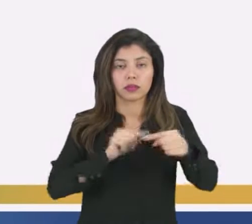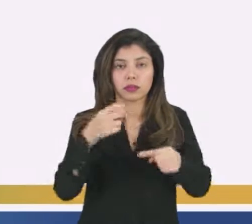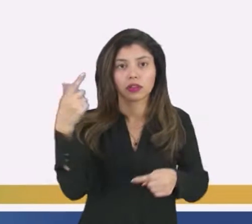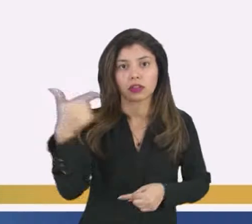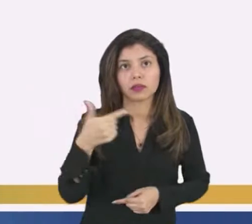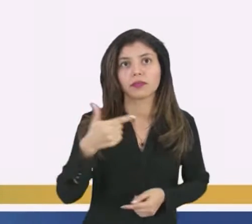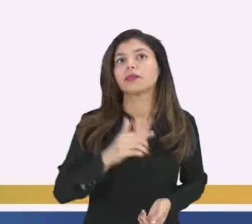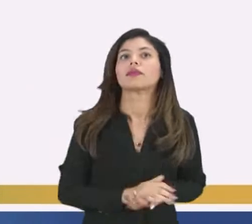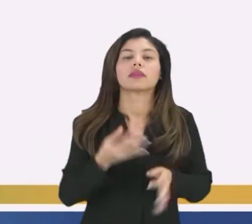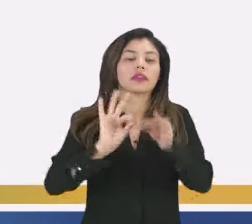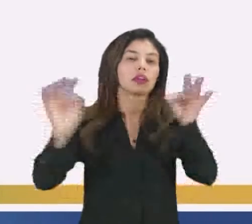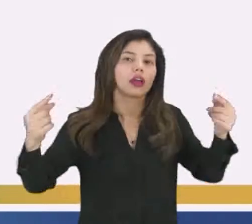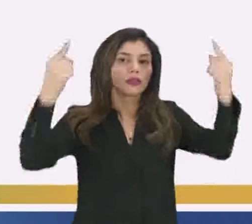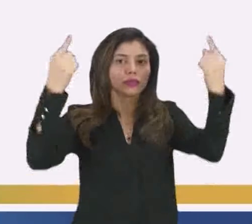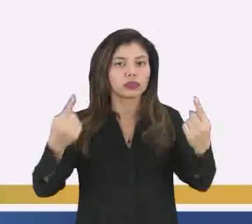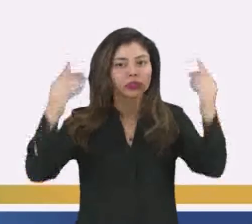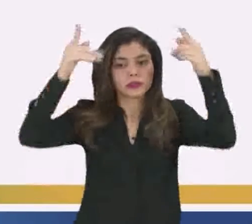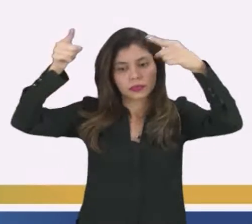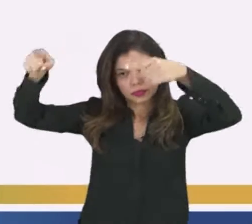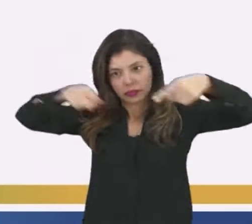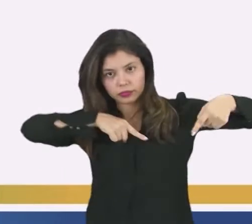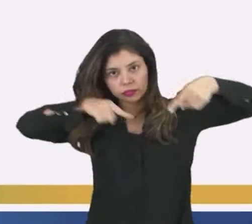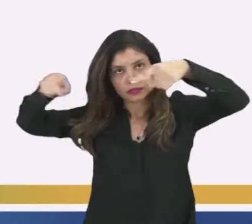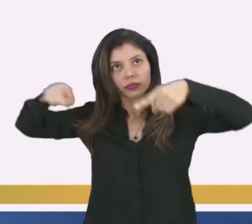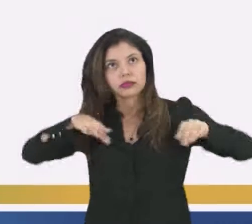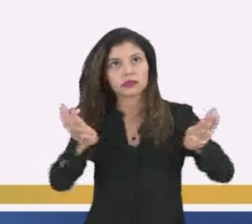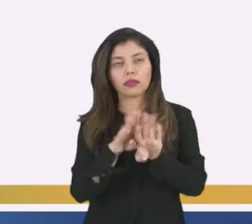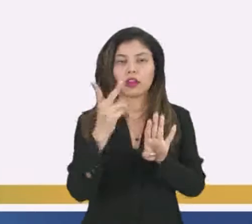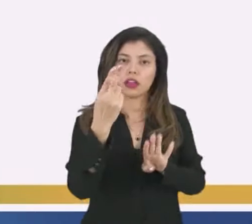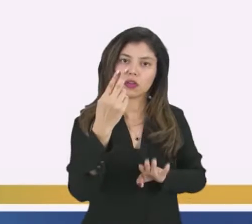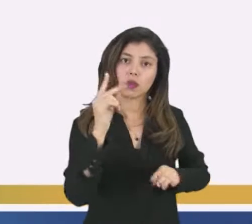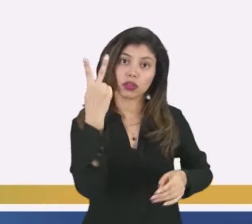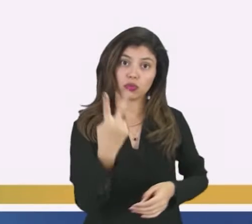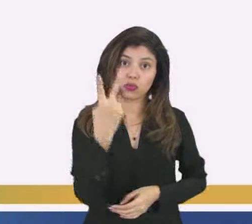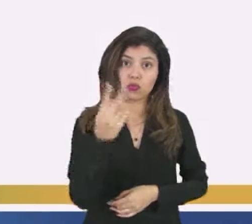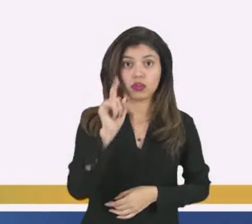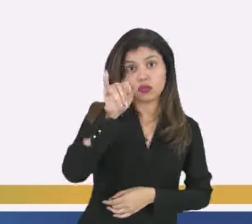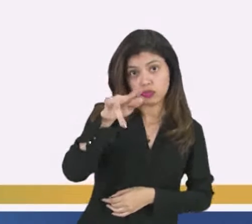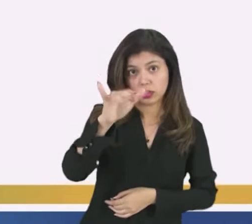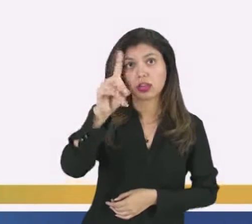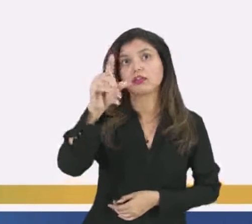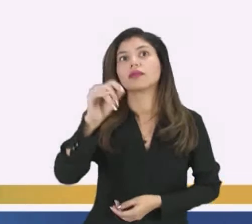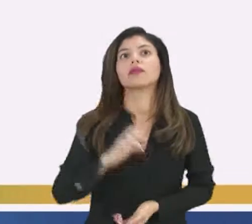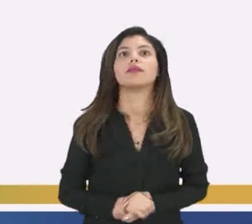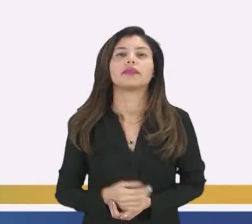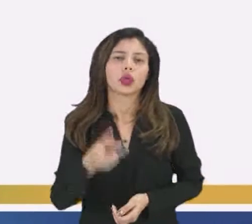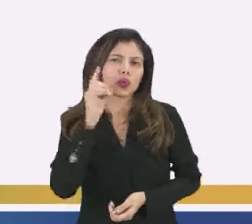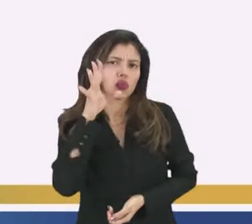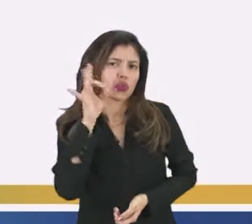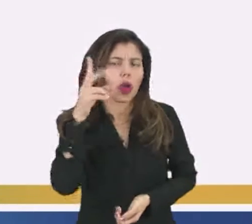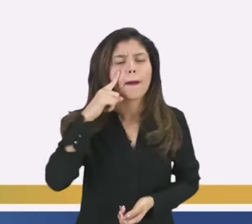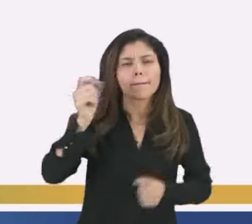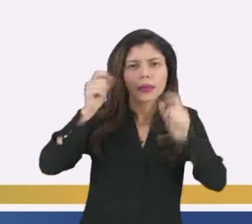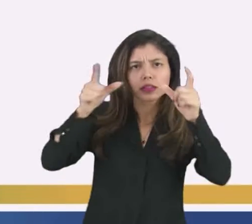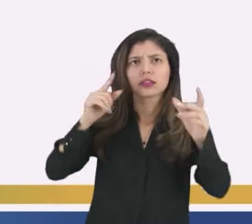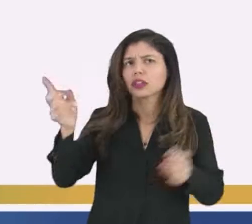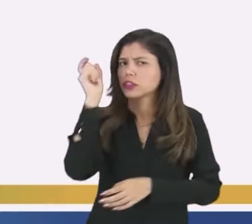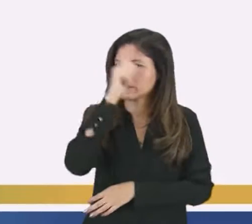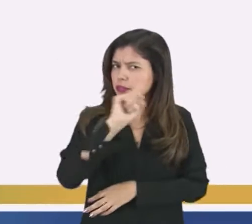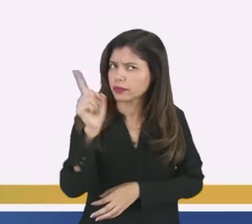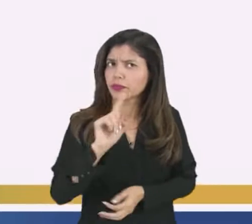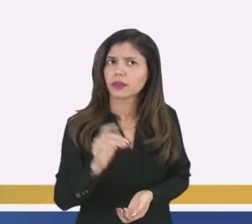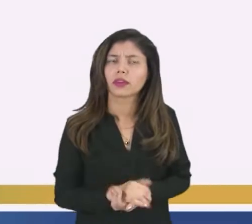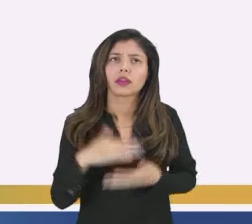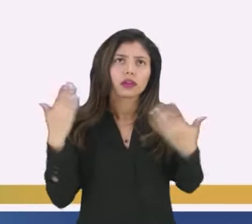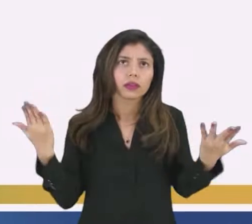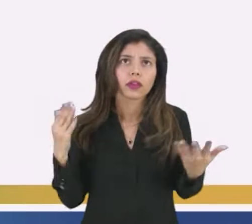Então, a distância entre essas retas aqui é exatamente igual a 2 unidades, ok? Então, é só a gente prestar bem atenção que não é tão difícil. Então,